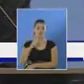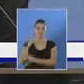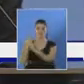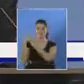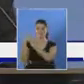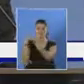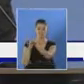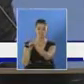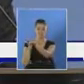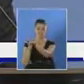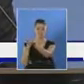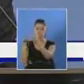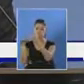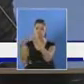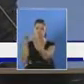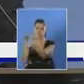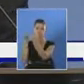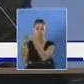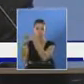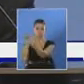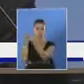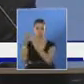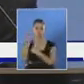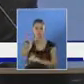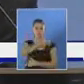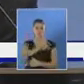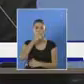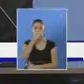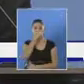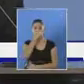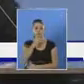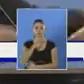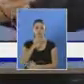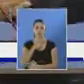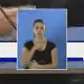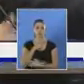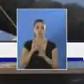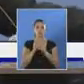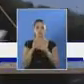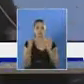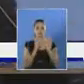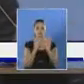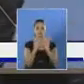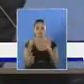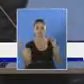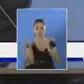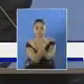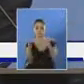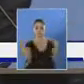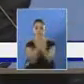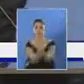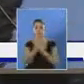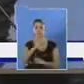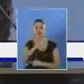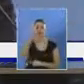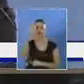trânsito saturado, nas saídas, tanto das turmas de manhã, como das turmas da tarde,